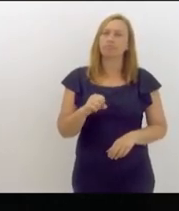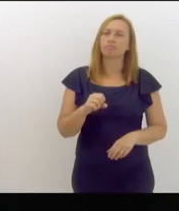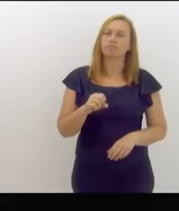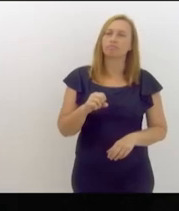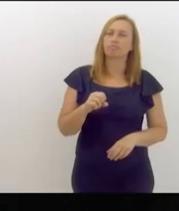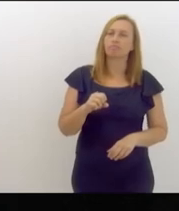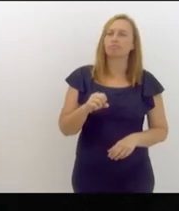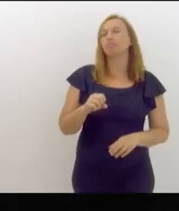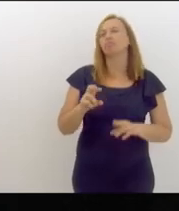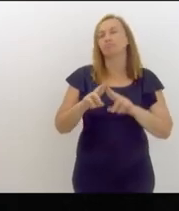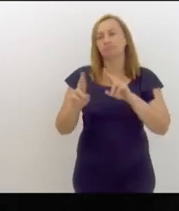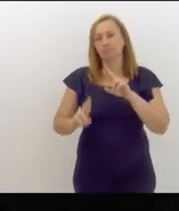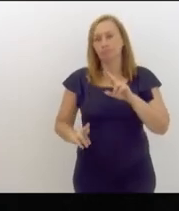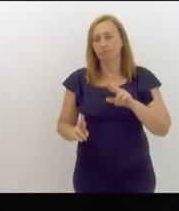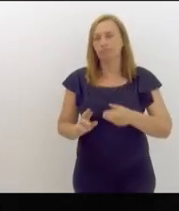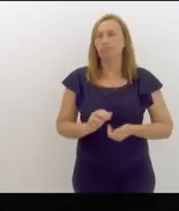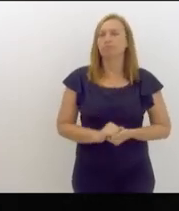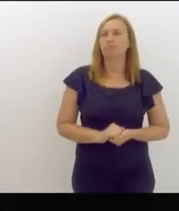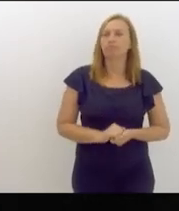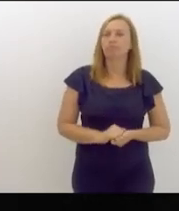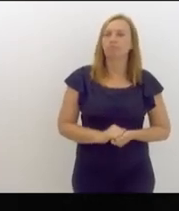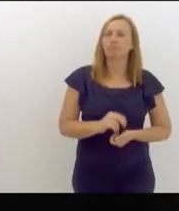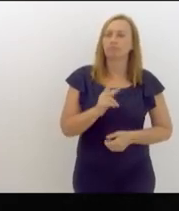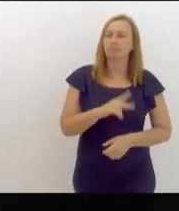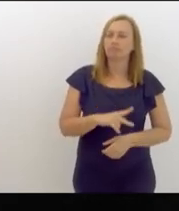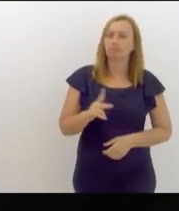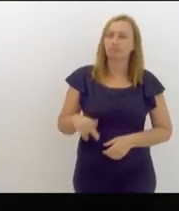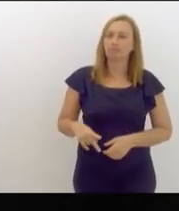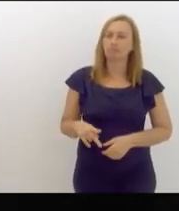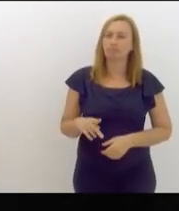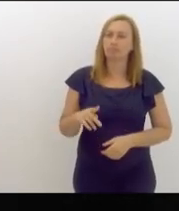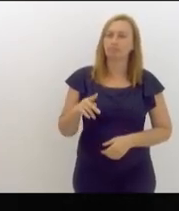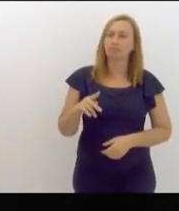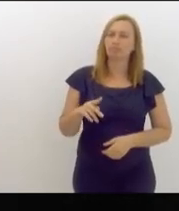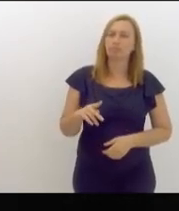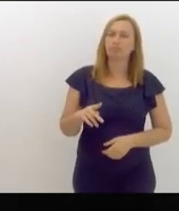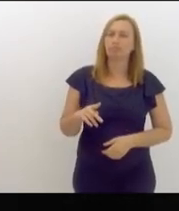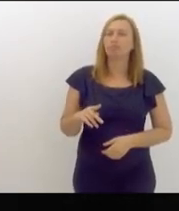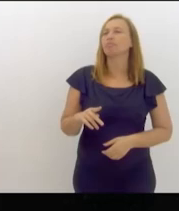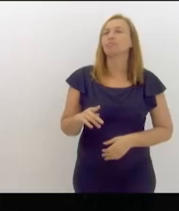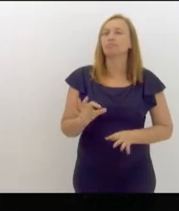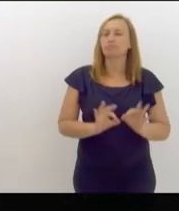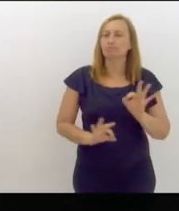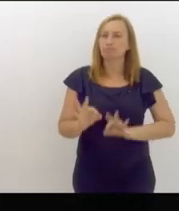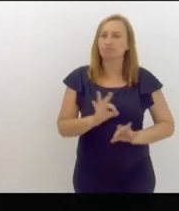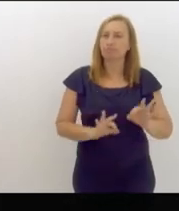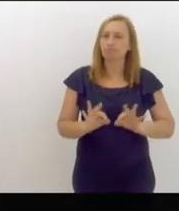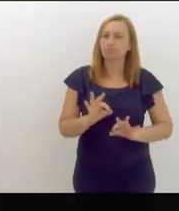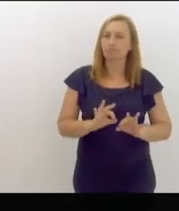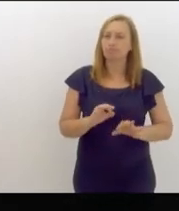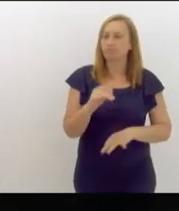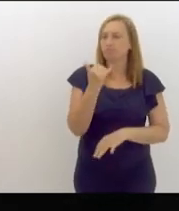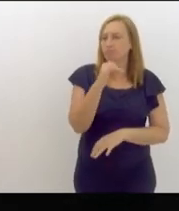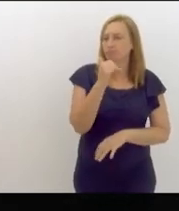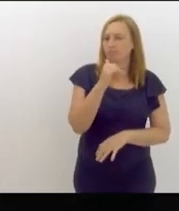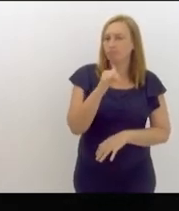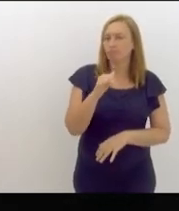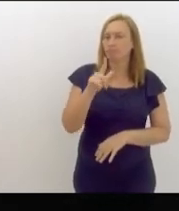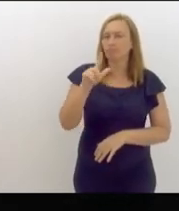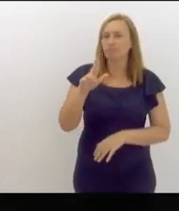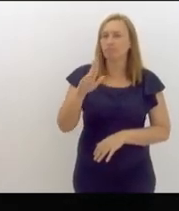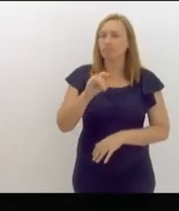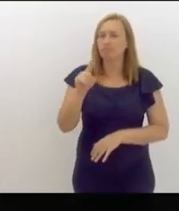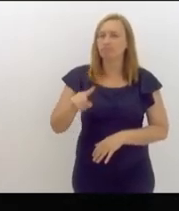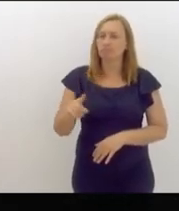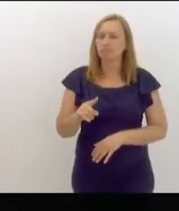na UFRJ Professor emérito e titular do programa de planejamento energético Luiz pinguelli Rosa